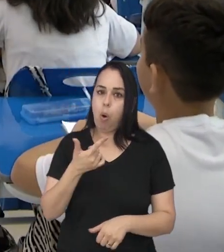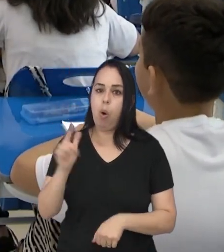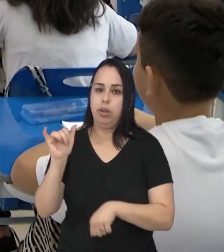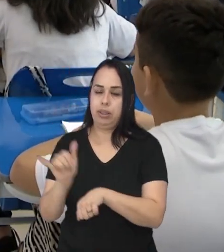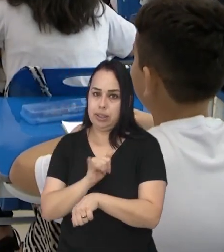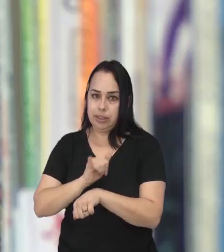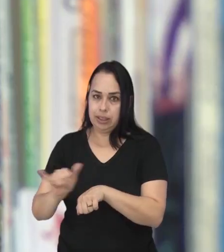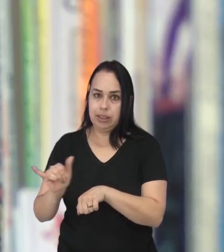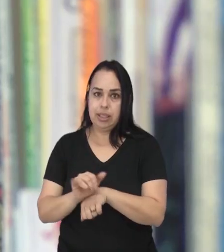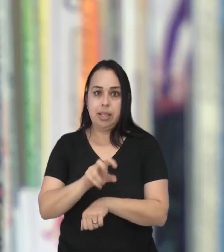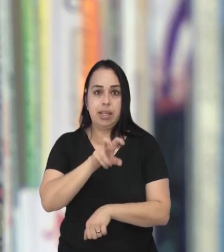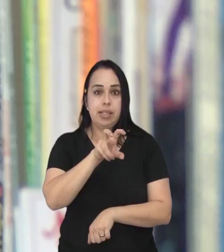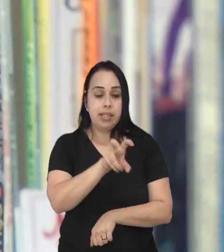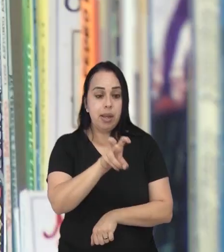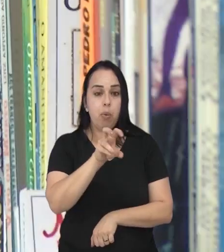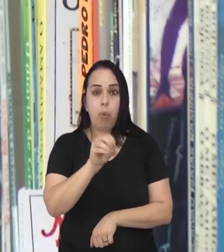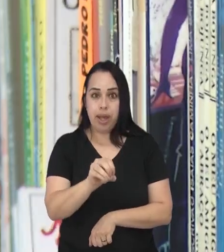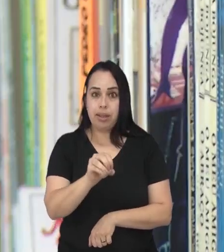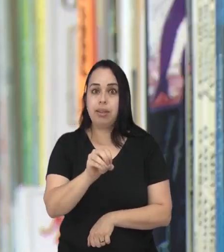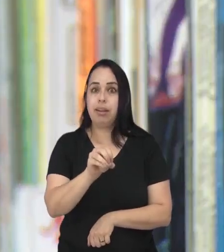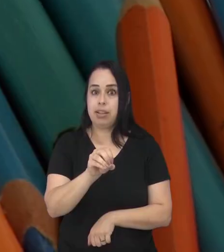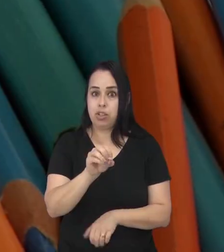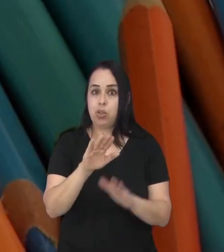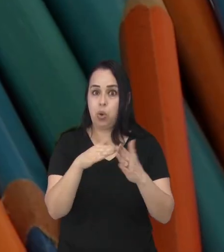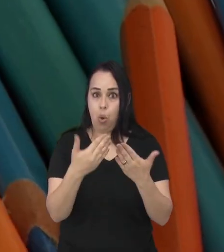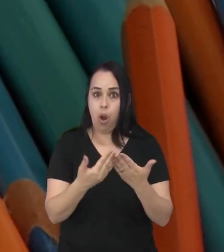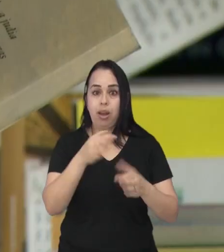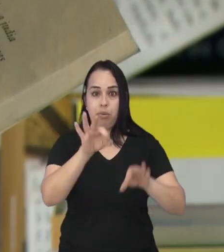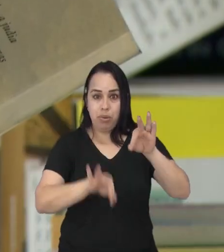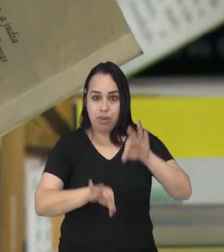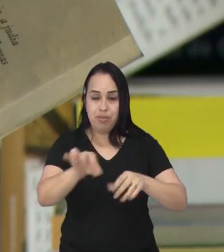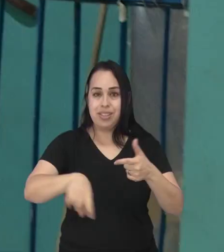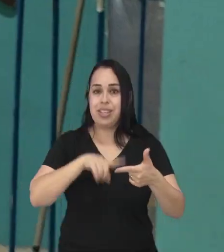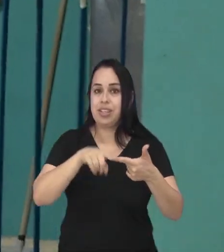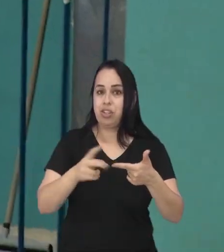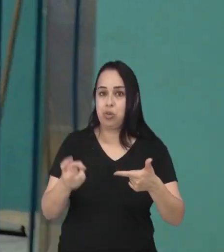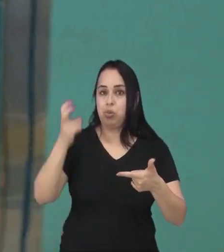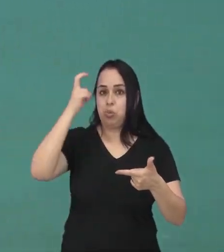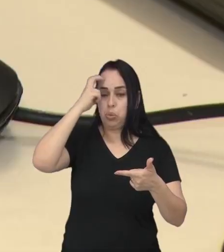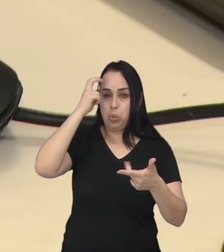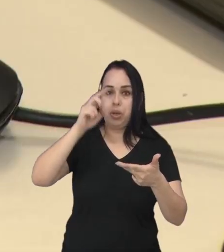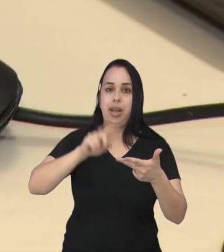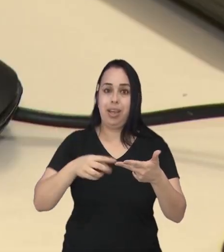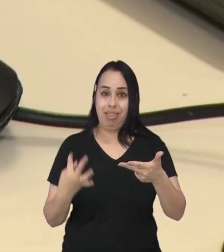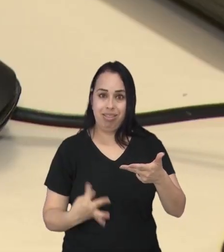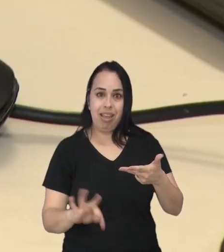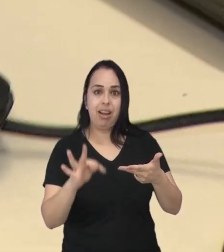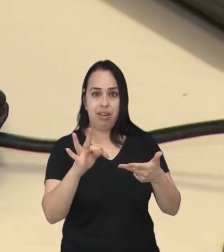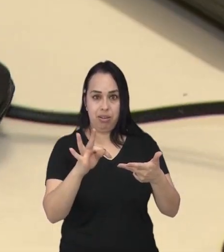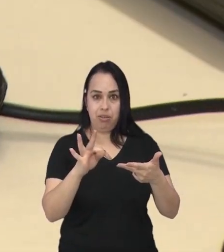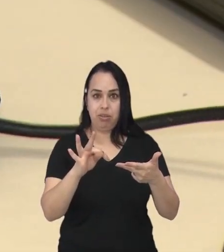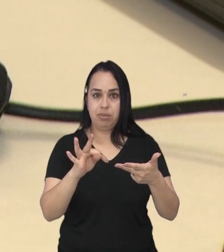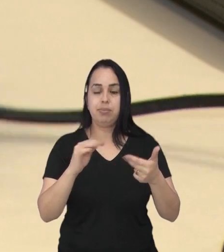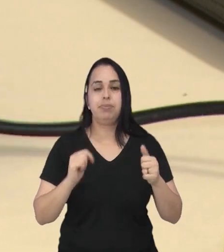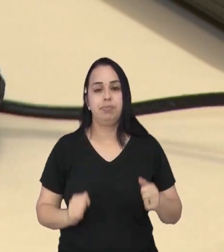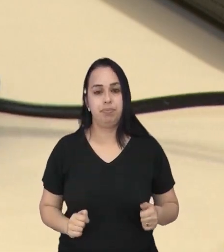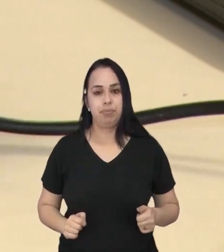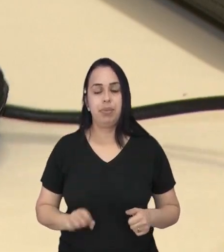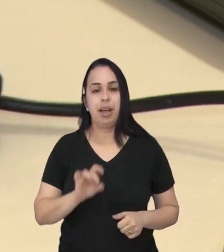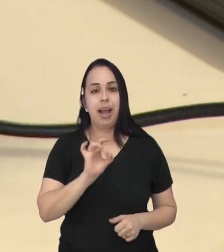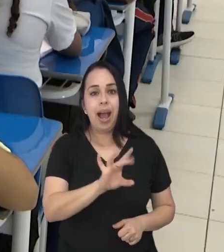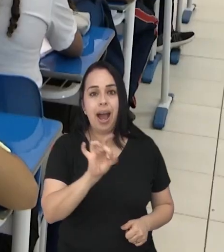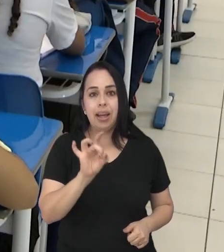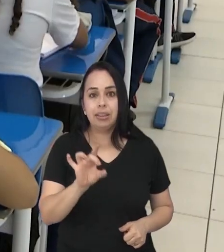outra alternativa. São 50 escolas com oficinas de arte, cultura, esporte e tecnologia no contraturno